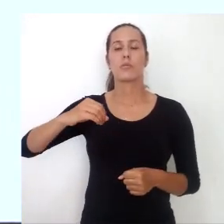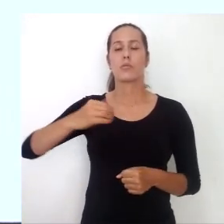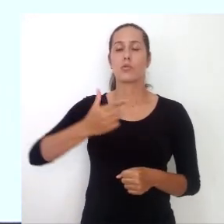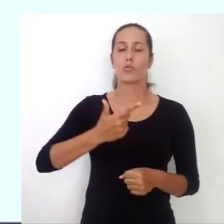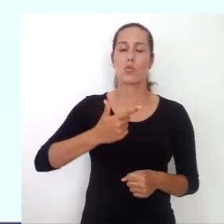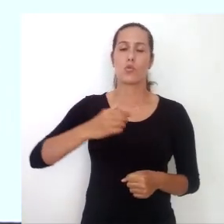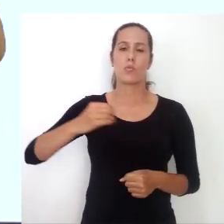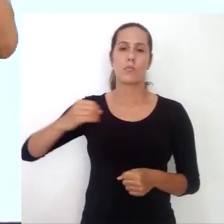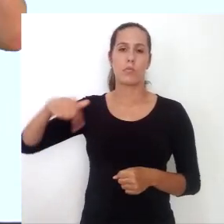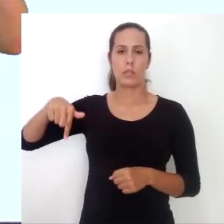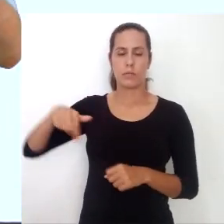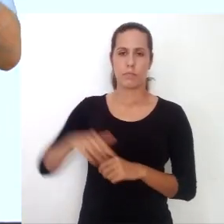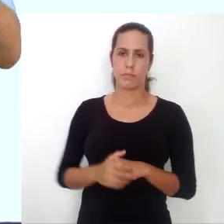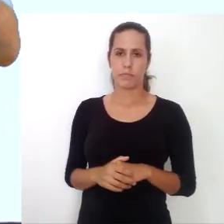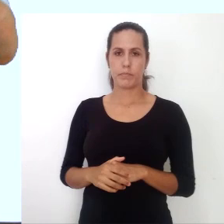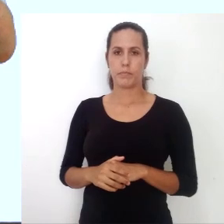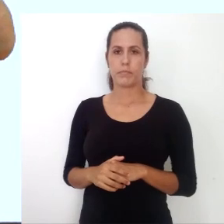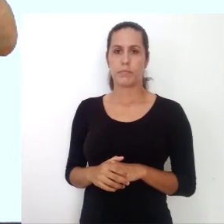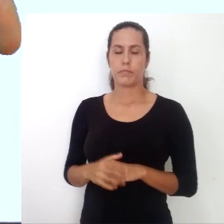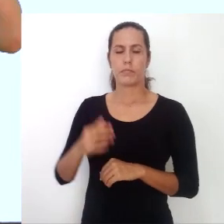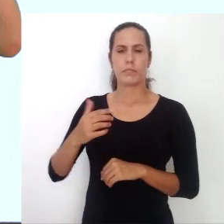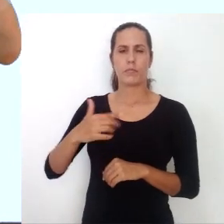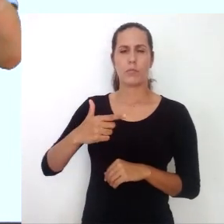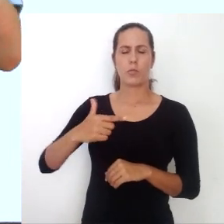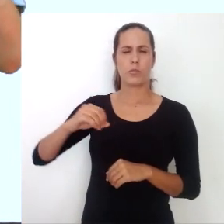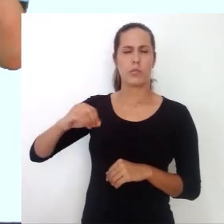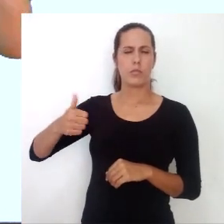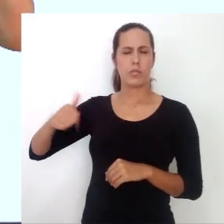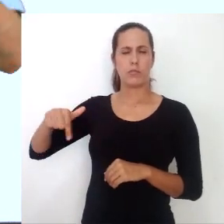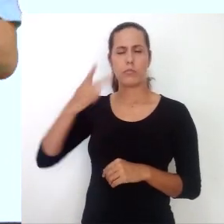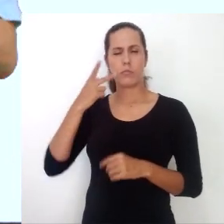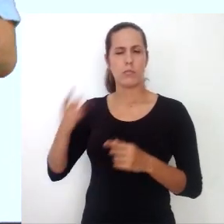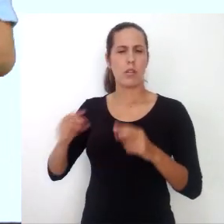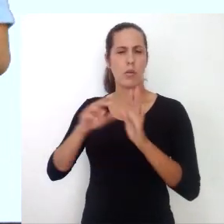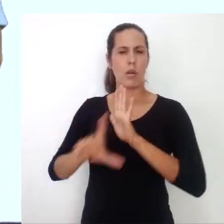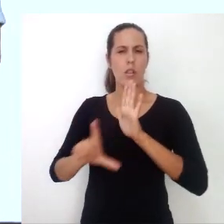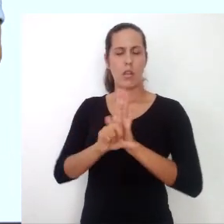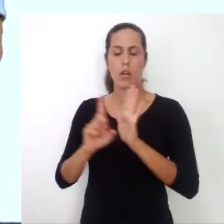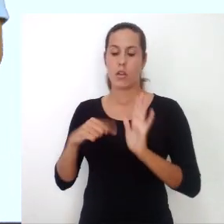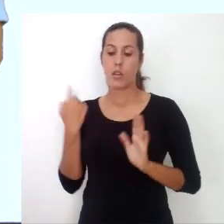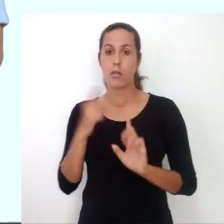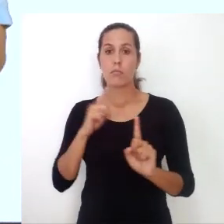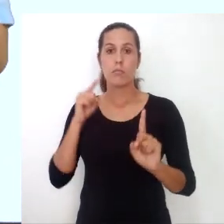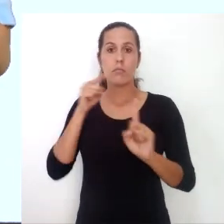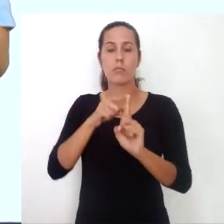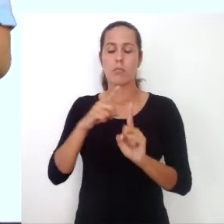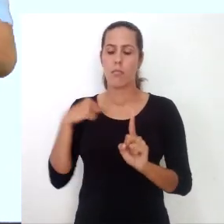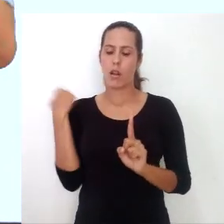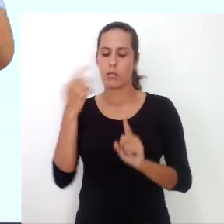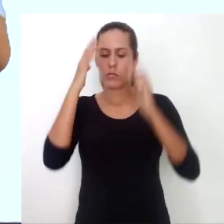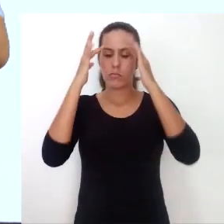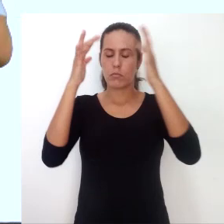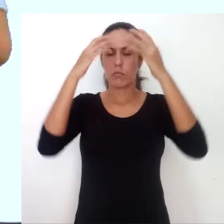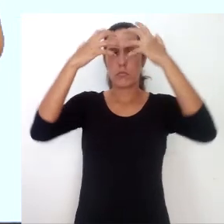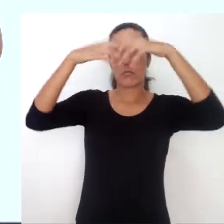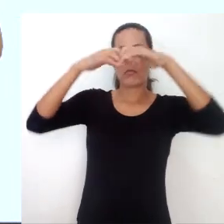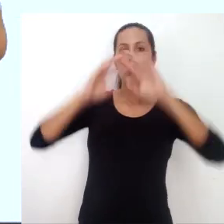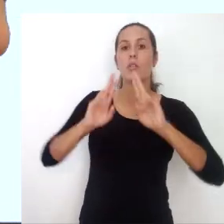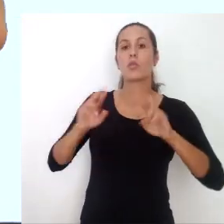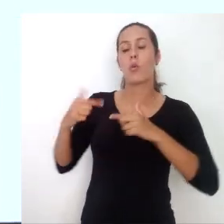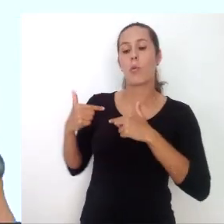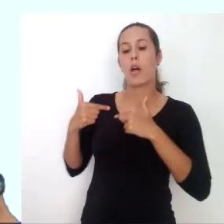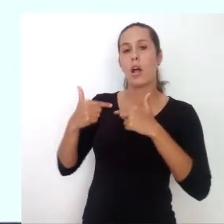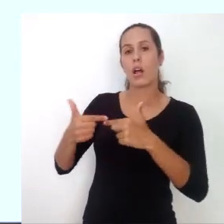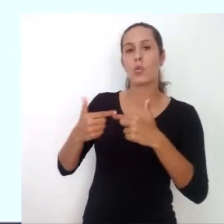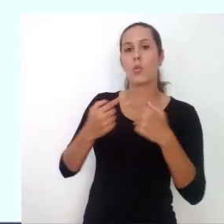nós temos uma lei, um dia, certo? Uma lei que mostra um dia para nós comemorarmos, certo? A luta contra